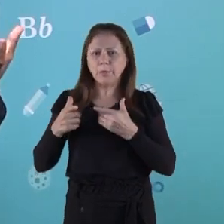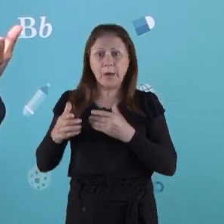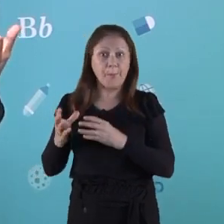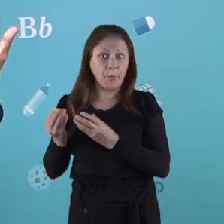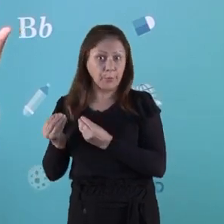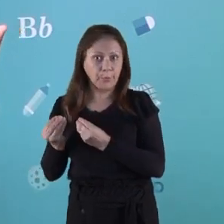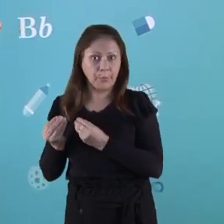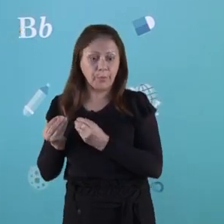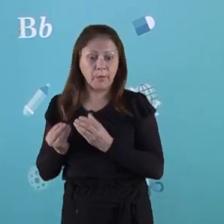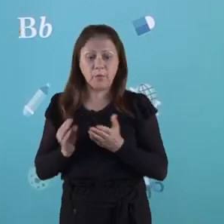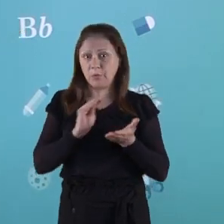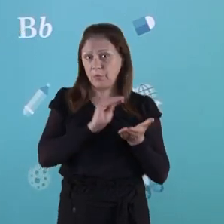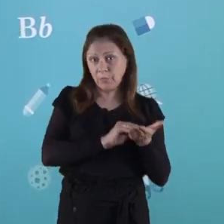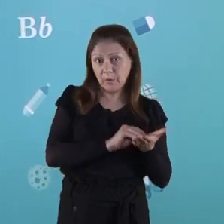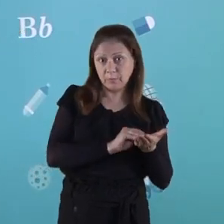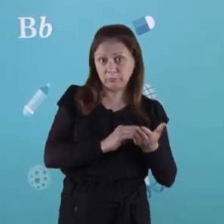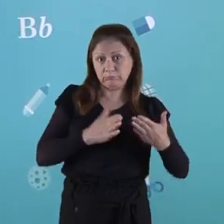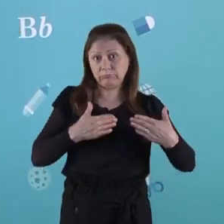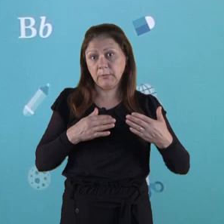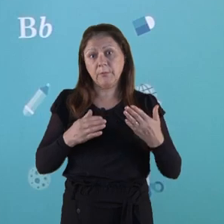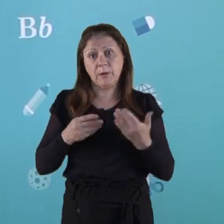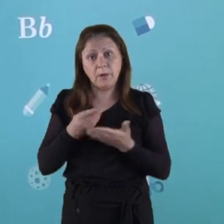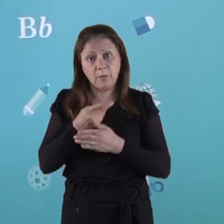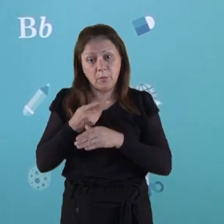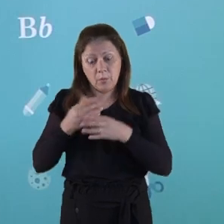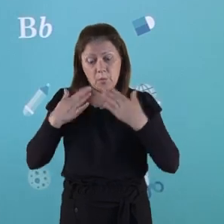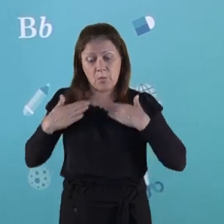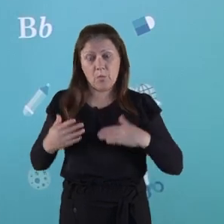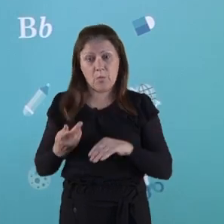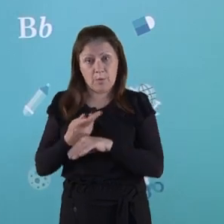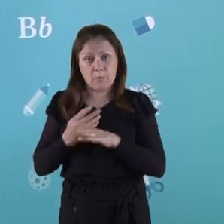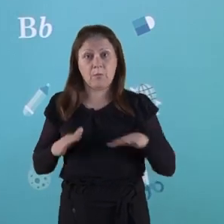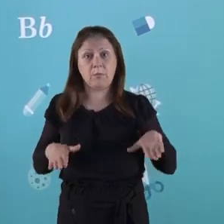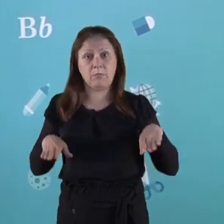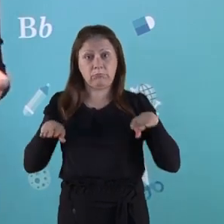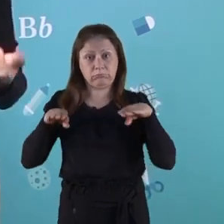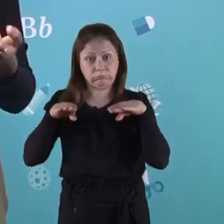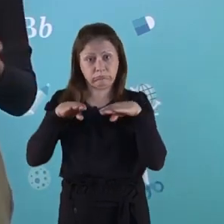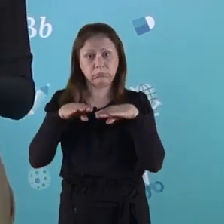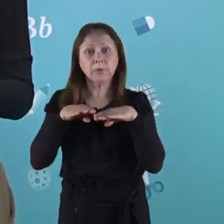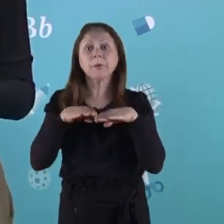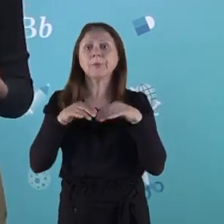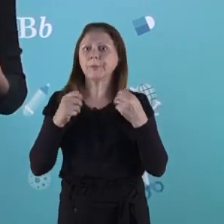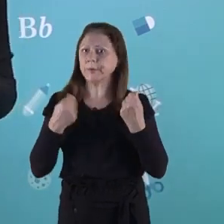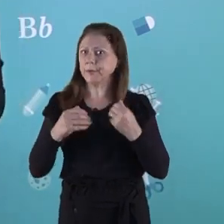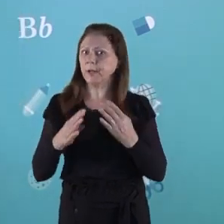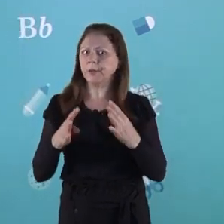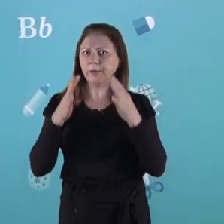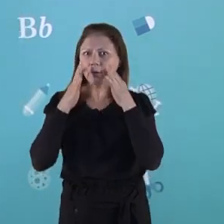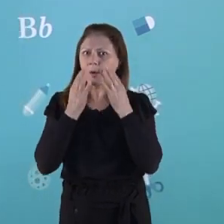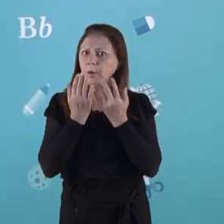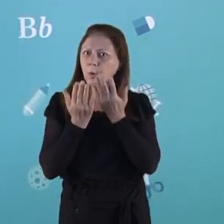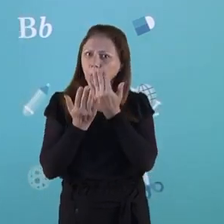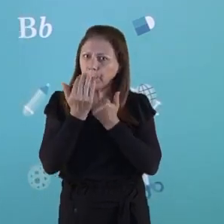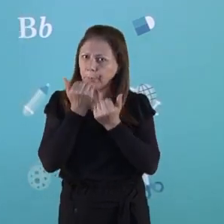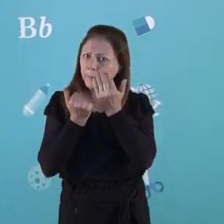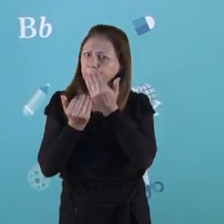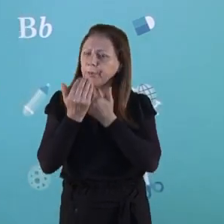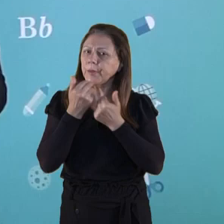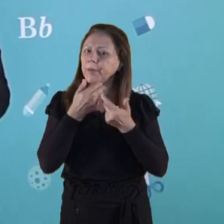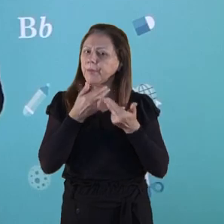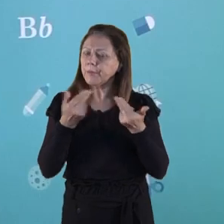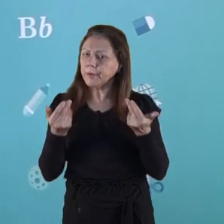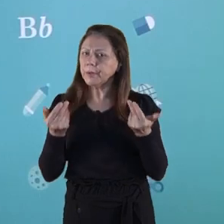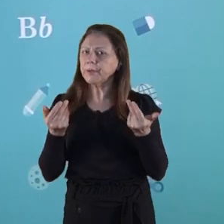em excesso em algum lado, vai faltar do outro, né? Por isso que é importante a gente estar sempre atento com a nossa alimentação, com as atividades físicas que a gente